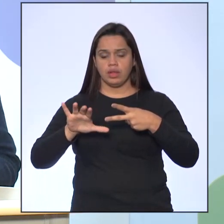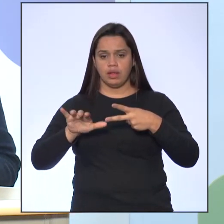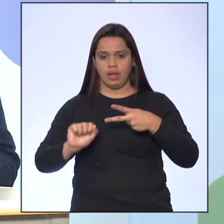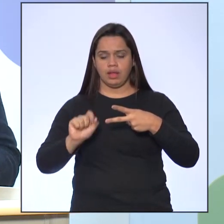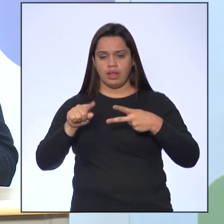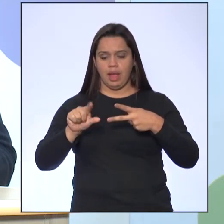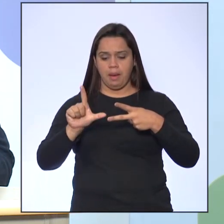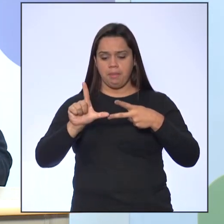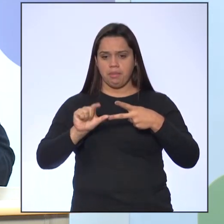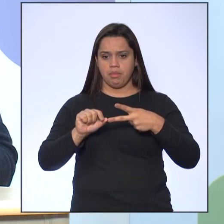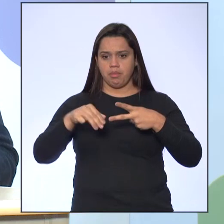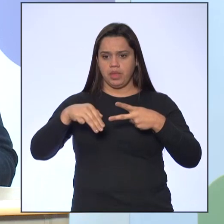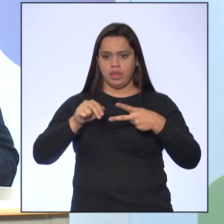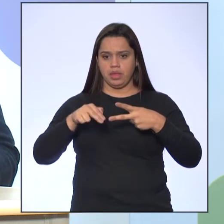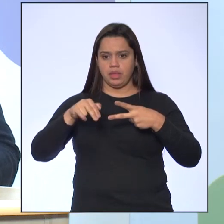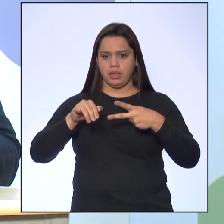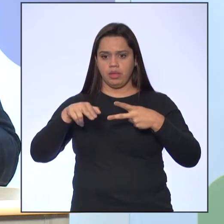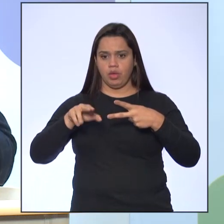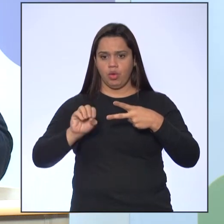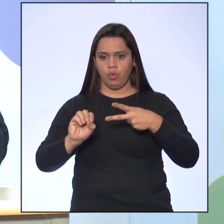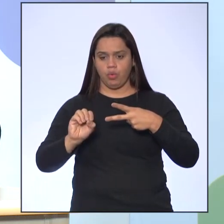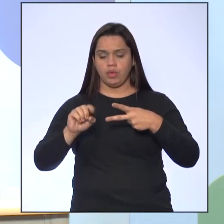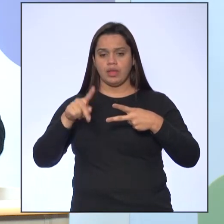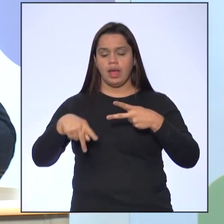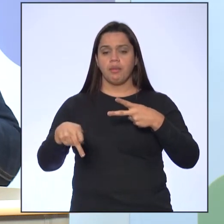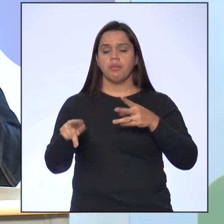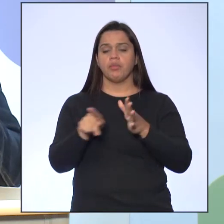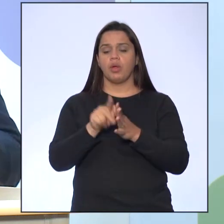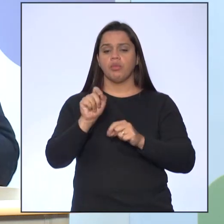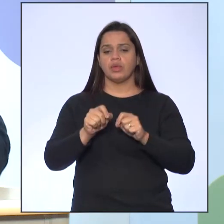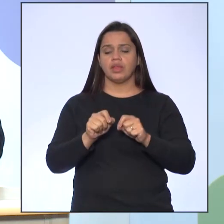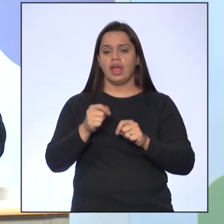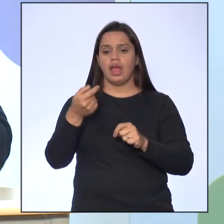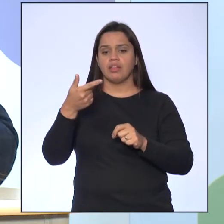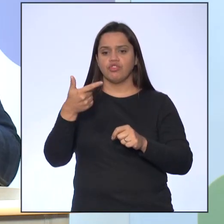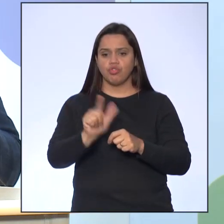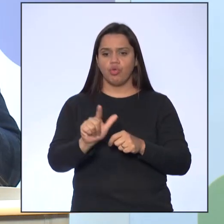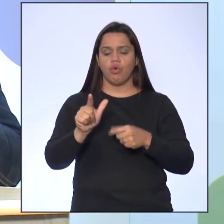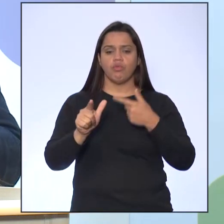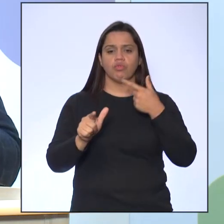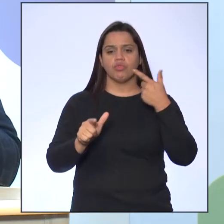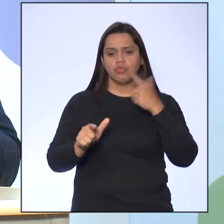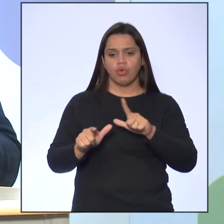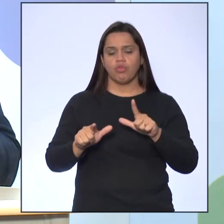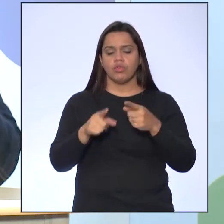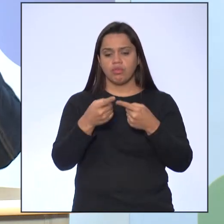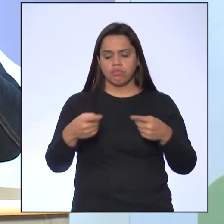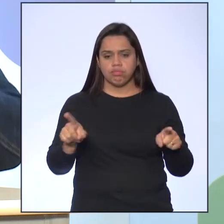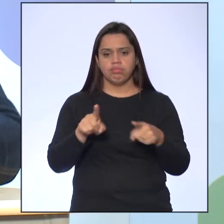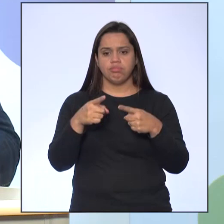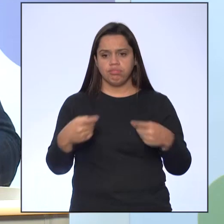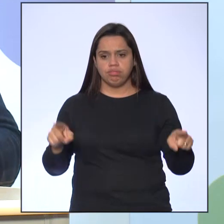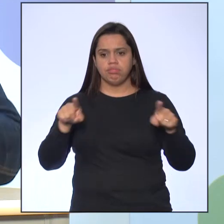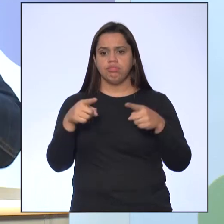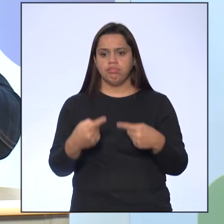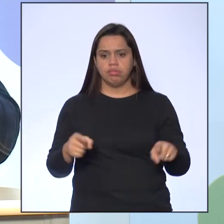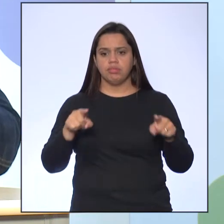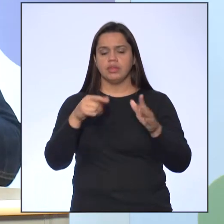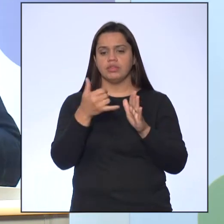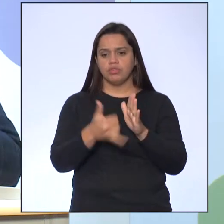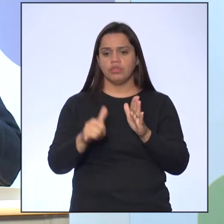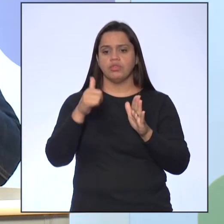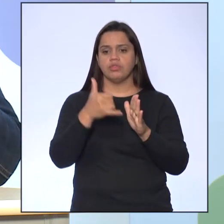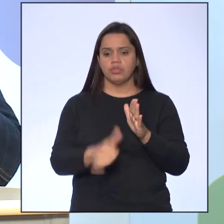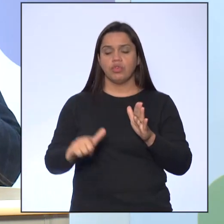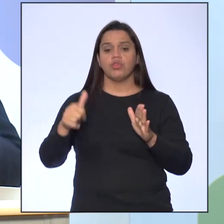seria o minimal, né? Essa repetição, esses elementos sonoros, né, eletrônicos que estão por cima desta base, e eles